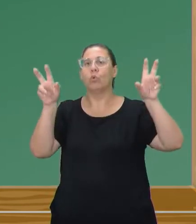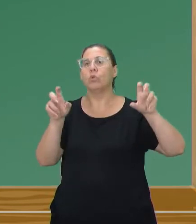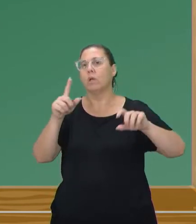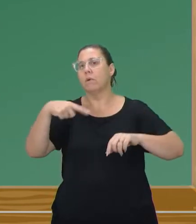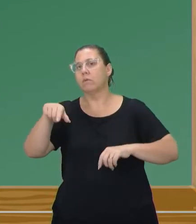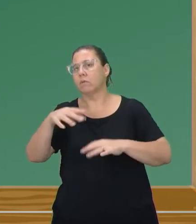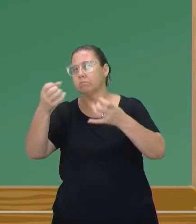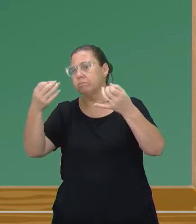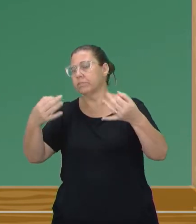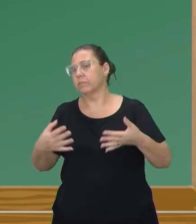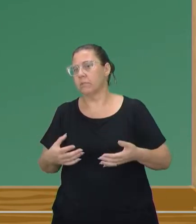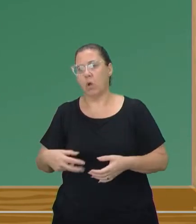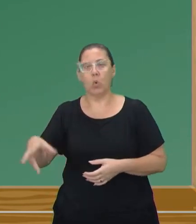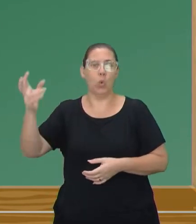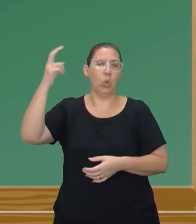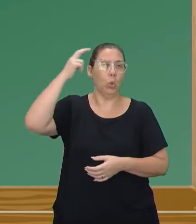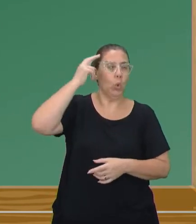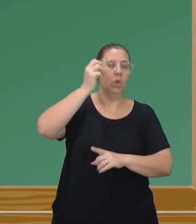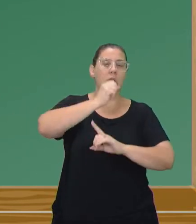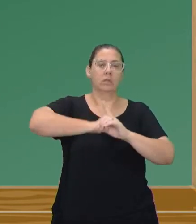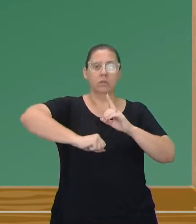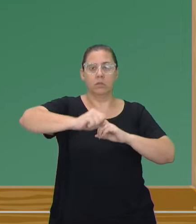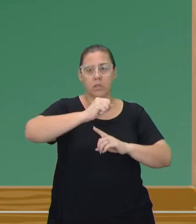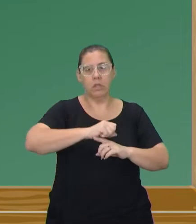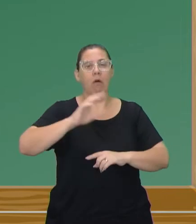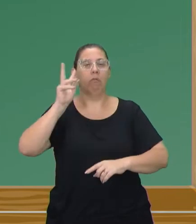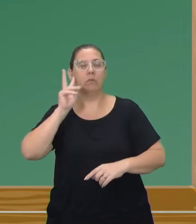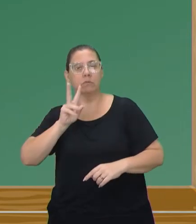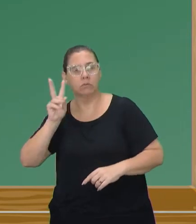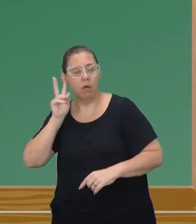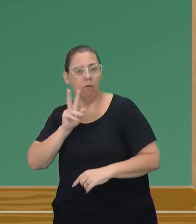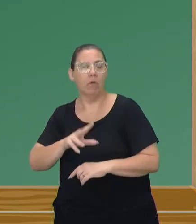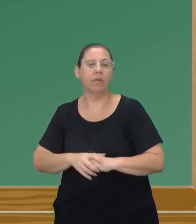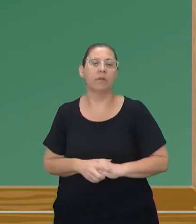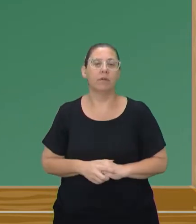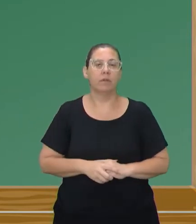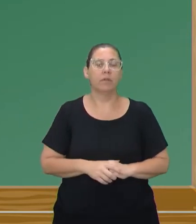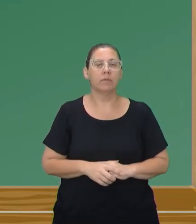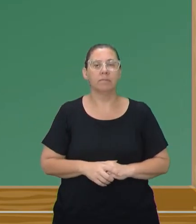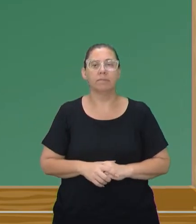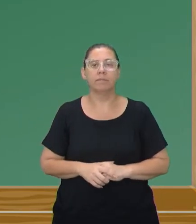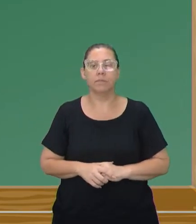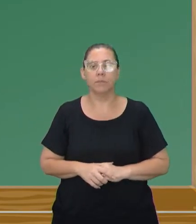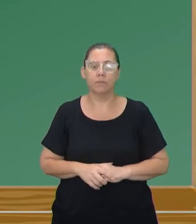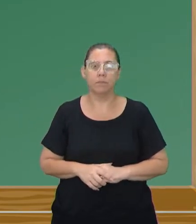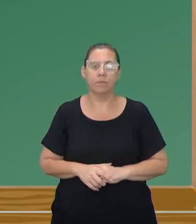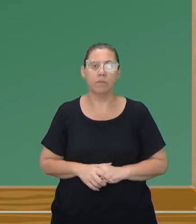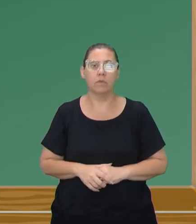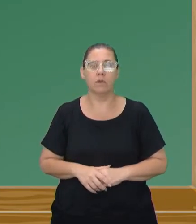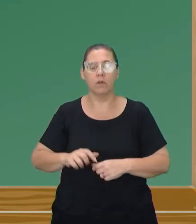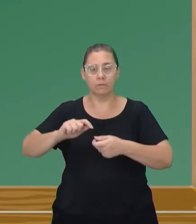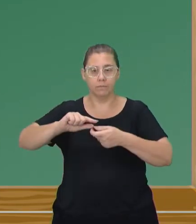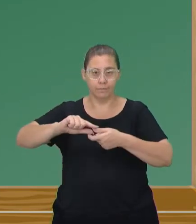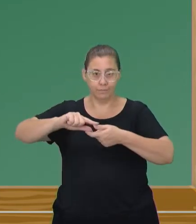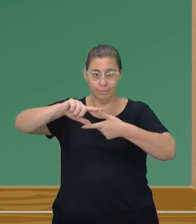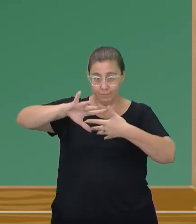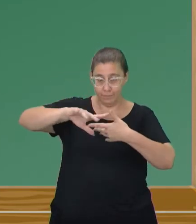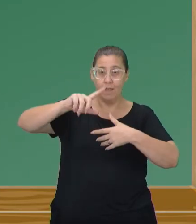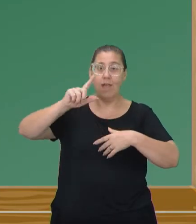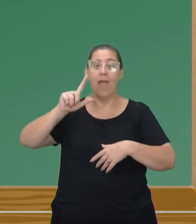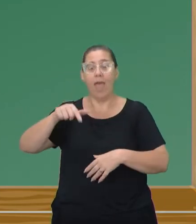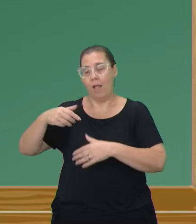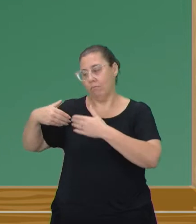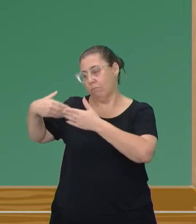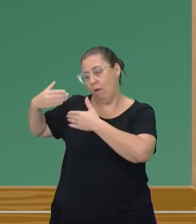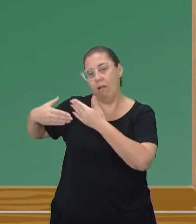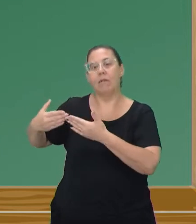nós estamos falando aqui, que é cultura, sociedade, história. Então, vamos lá. O etnocentrismo é a tendência